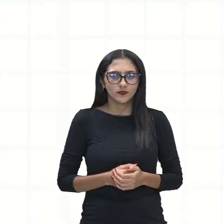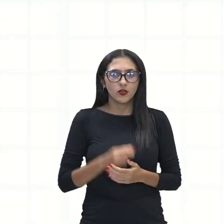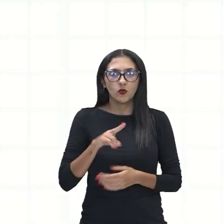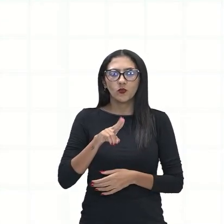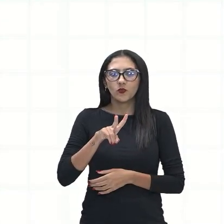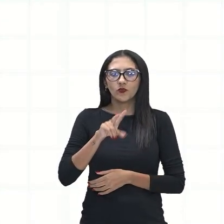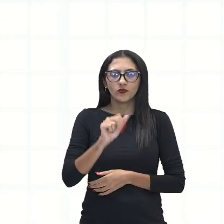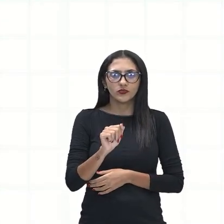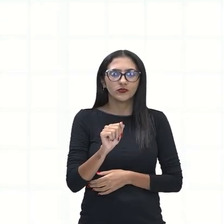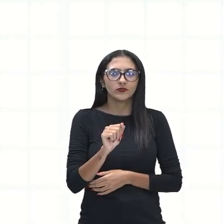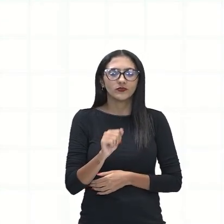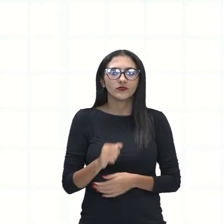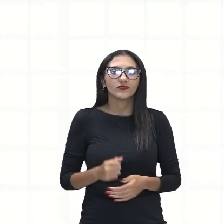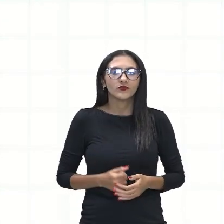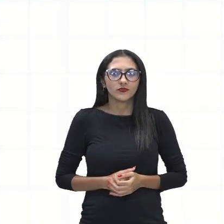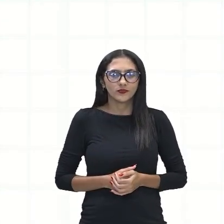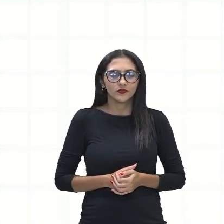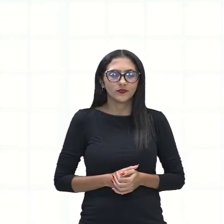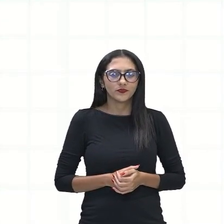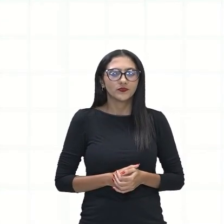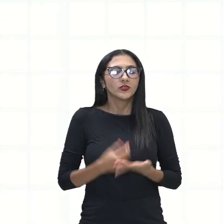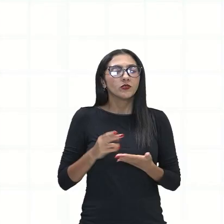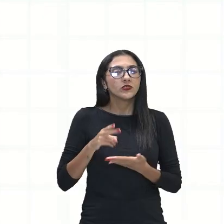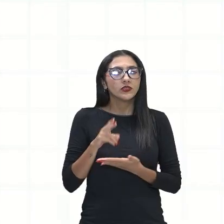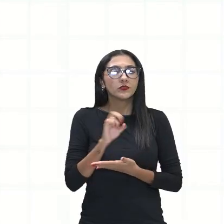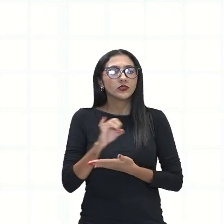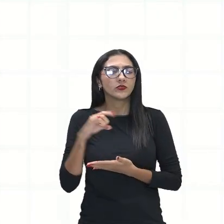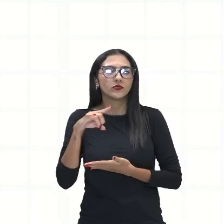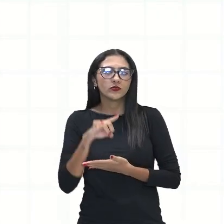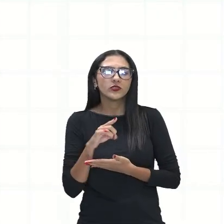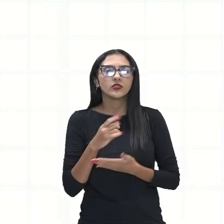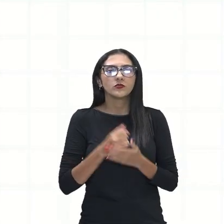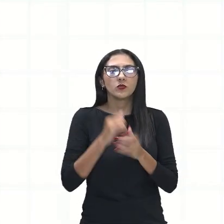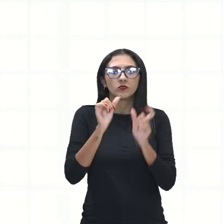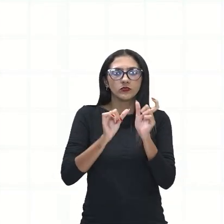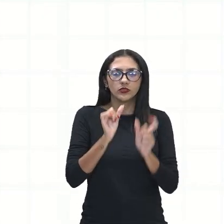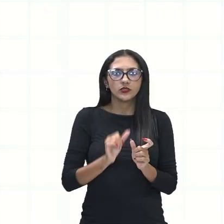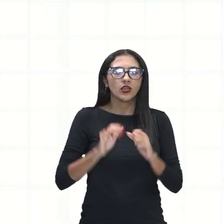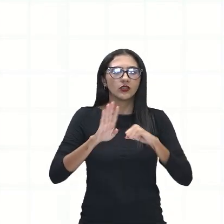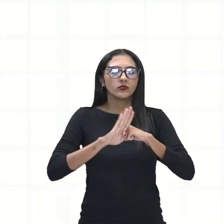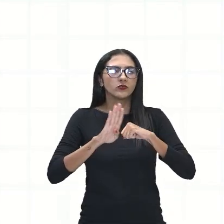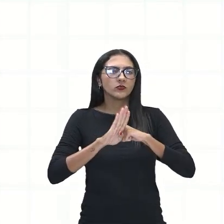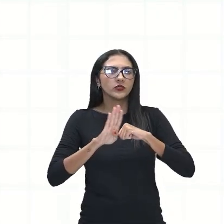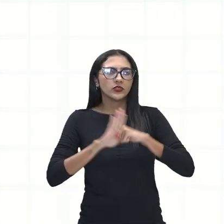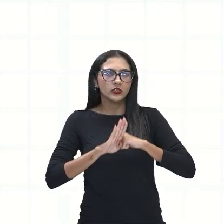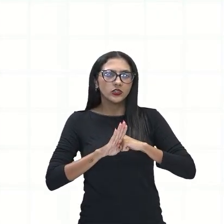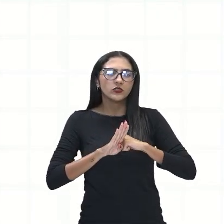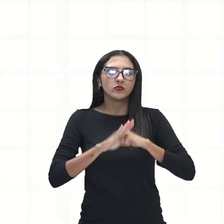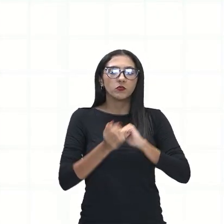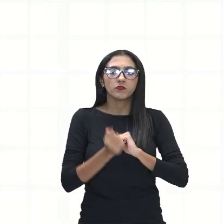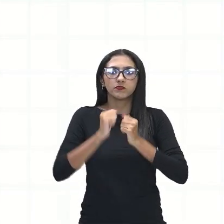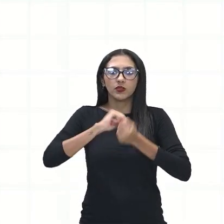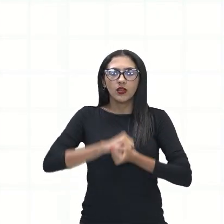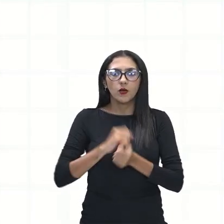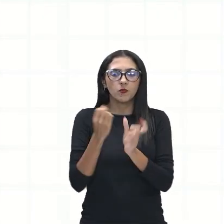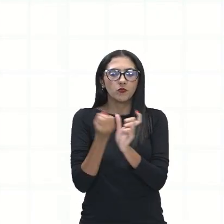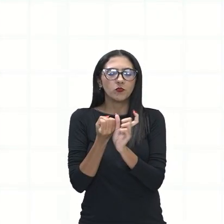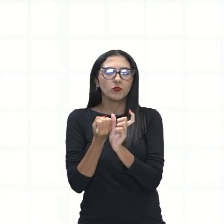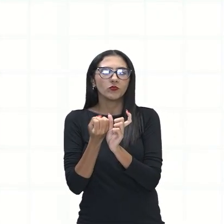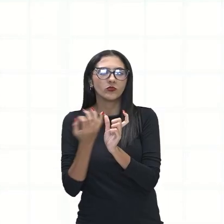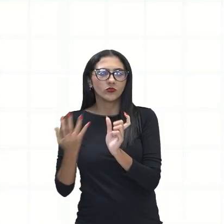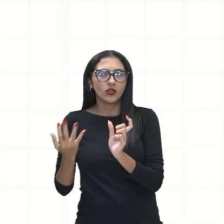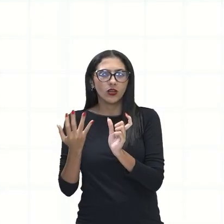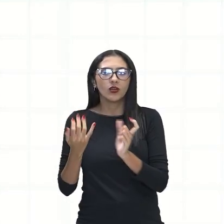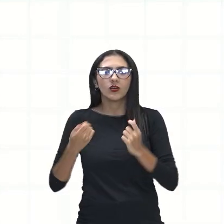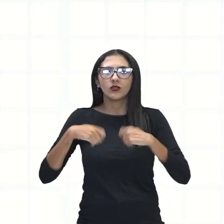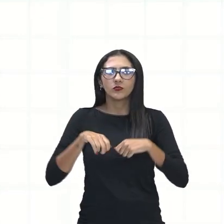Então, todas as vezes que você for alterar um substantivo para o plural, você